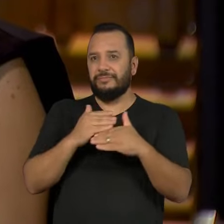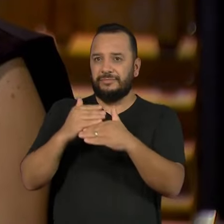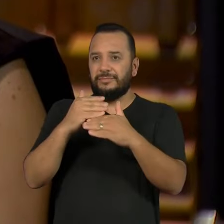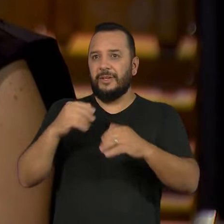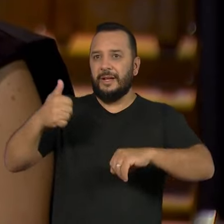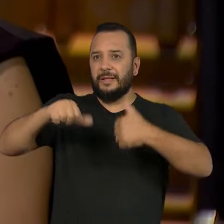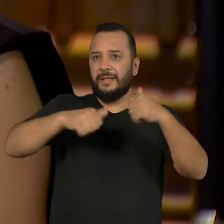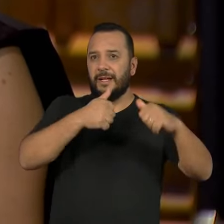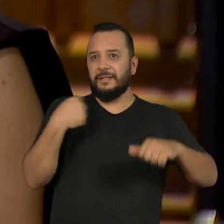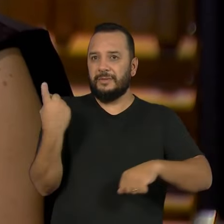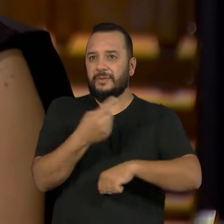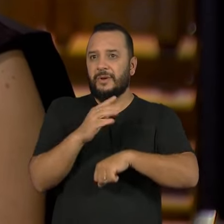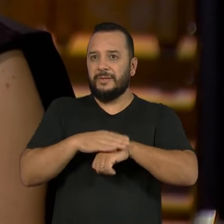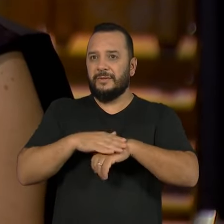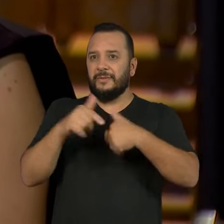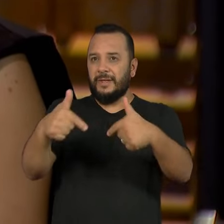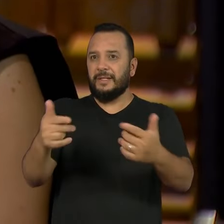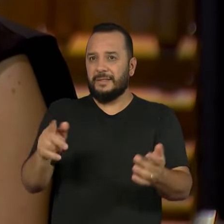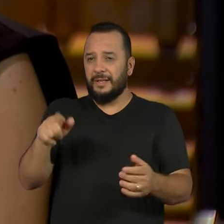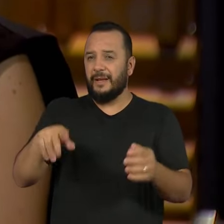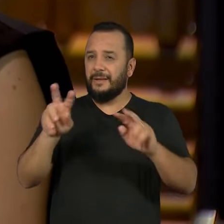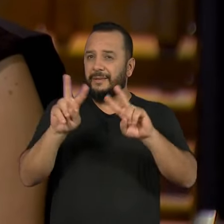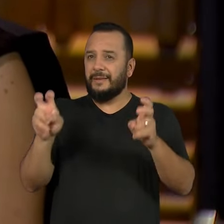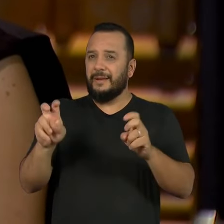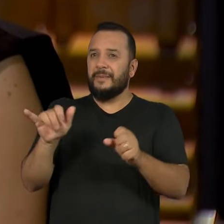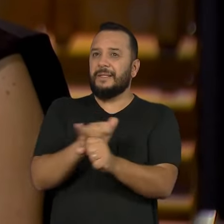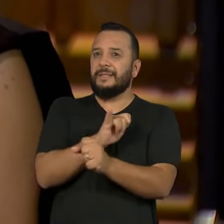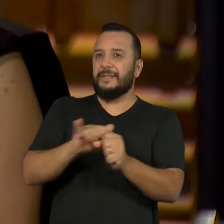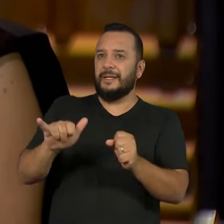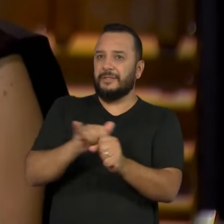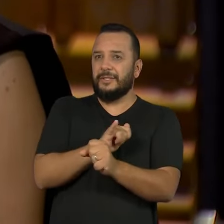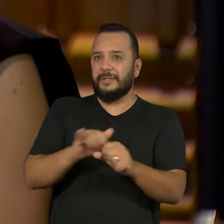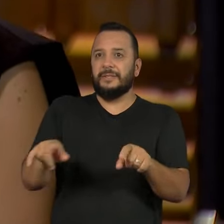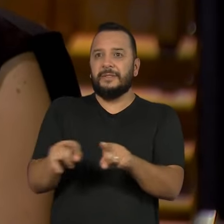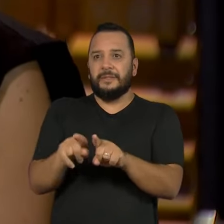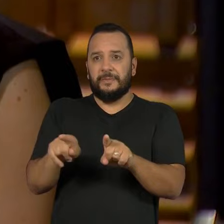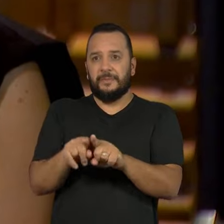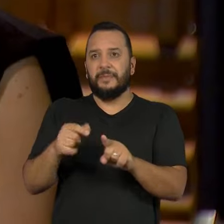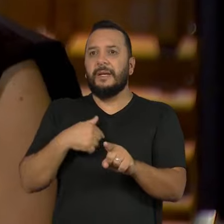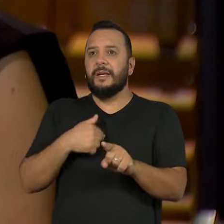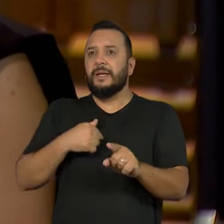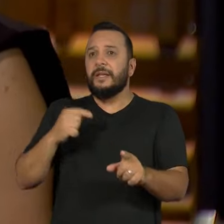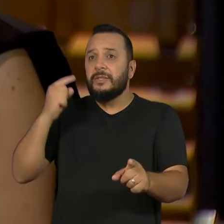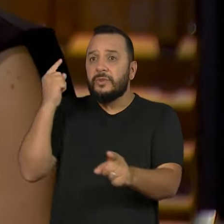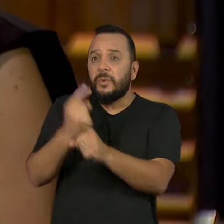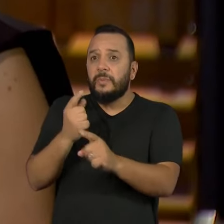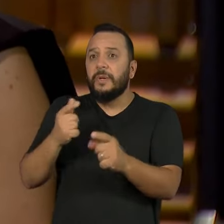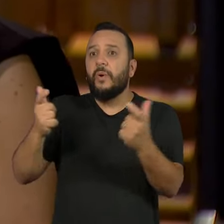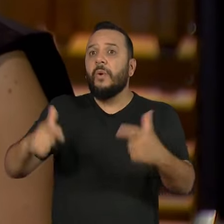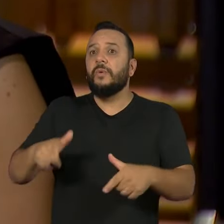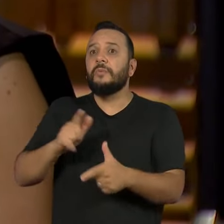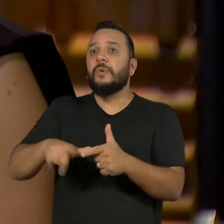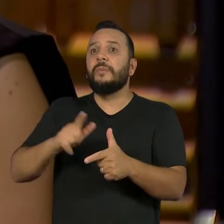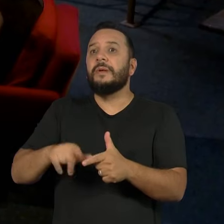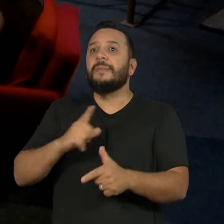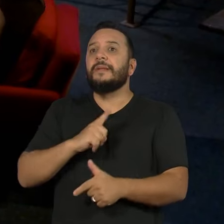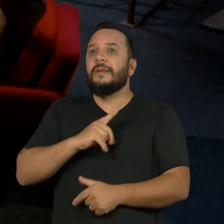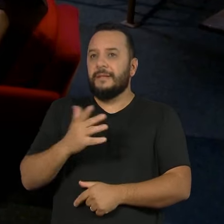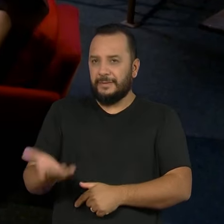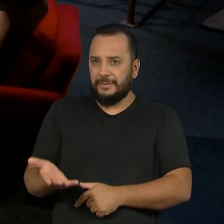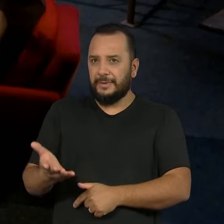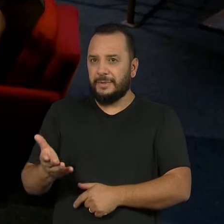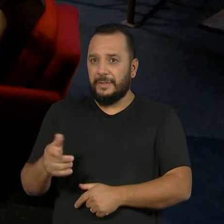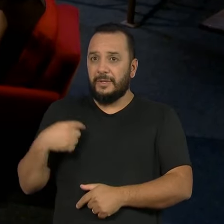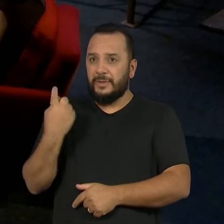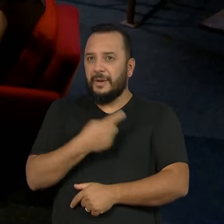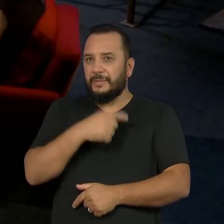análises que a gente faz mas é uma questão também estratégica e tática em Localizar onde tá o Onde estão os problemas se a gente